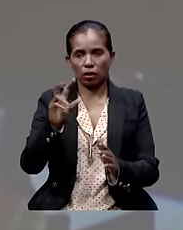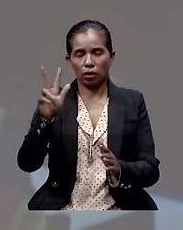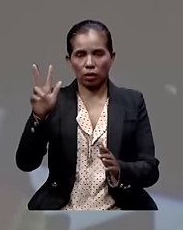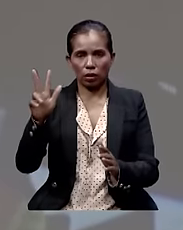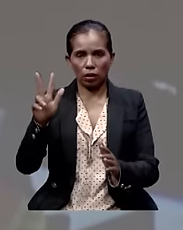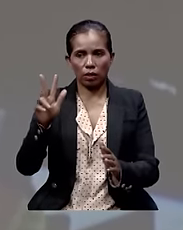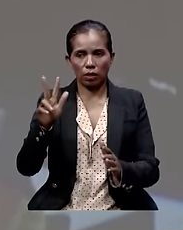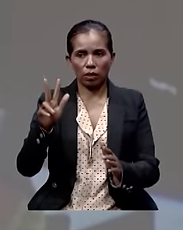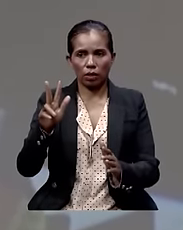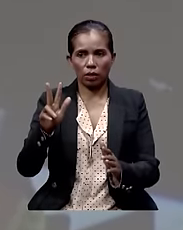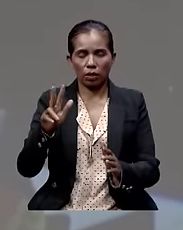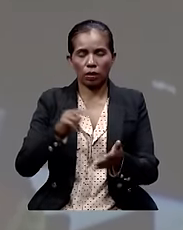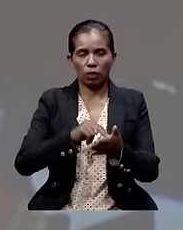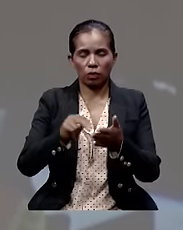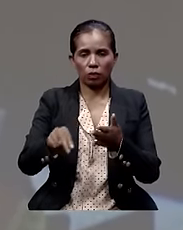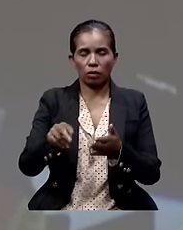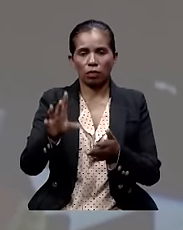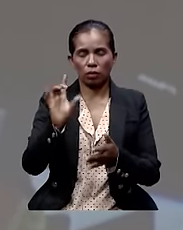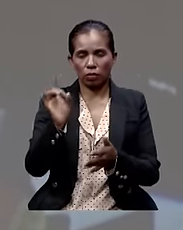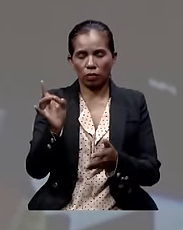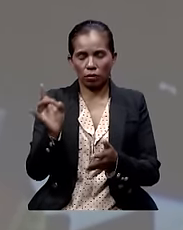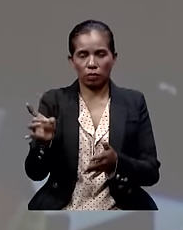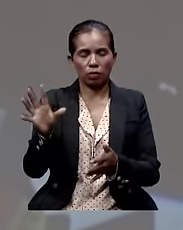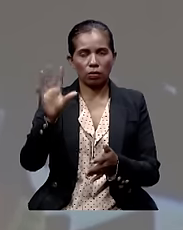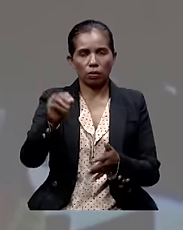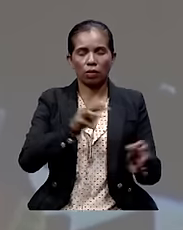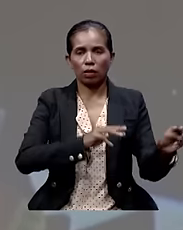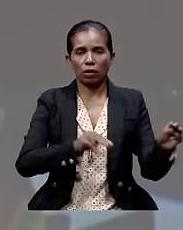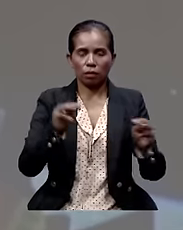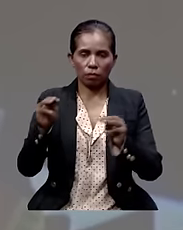2003 número 84, nebe que muda.